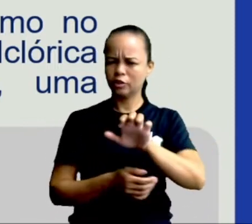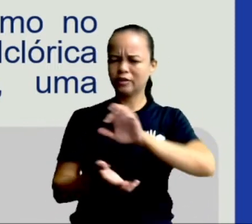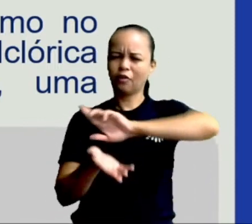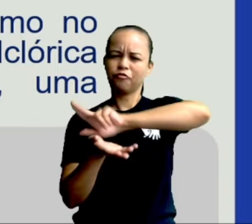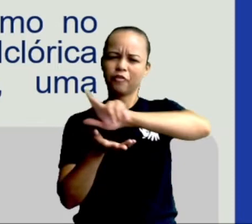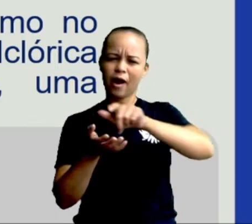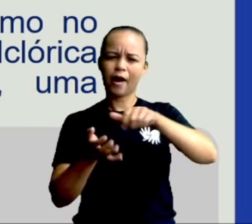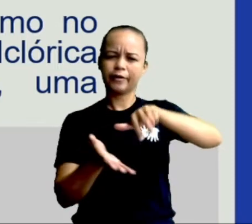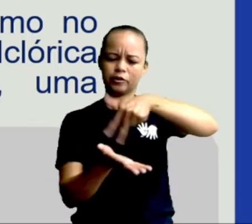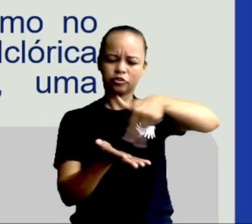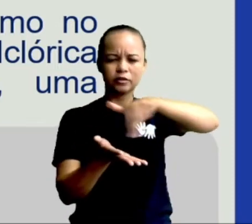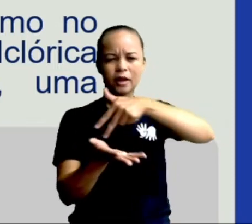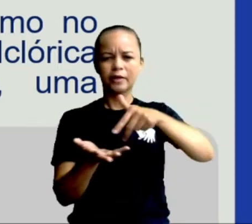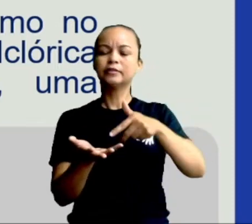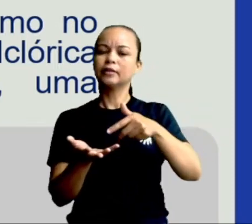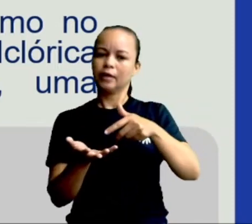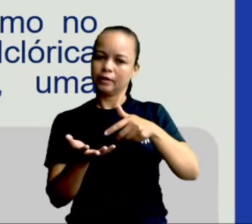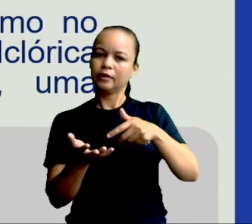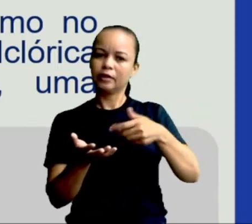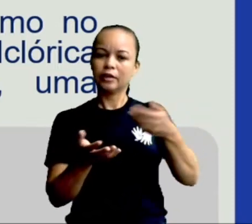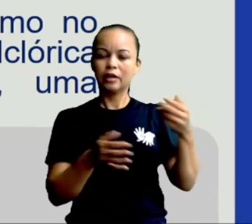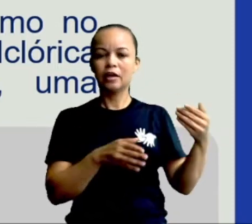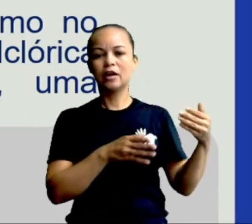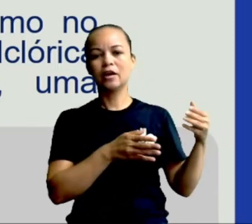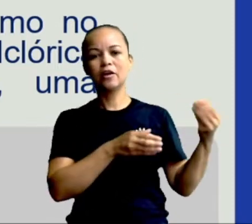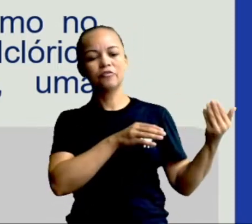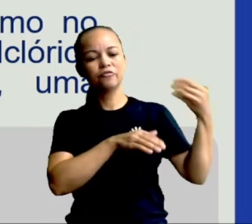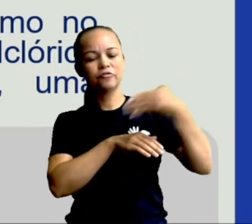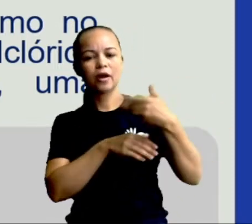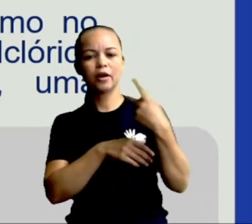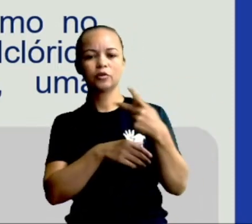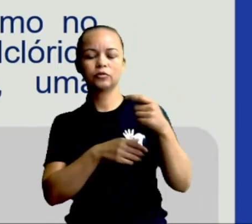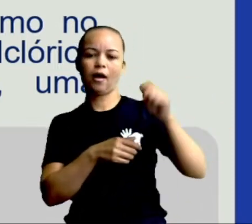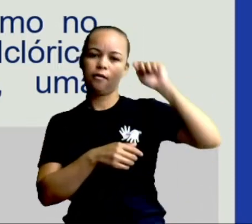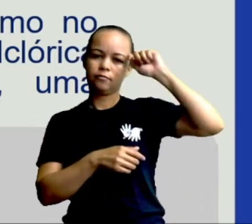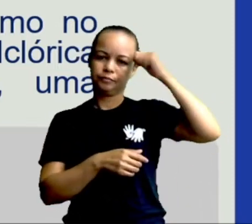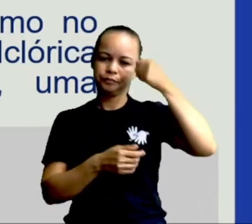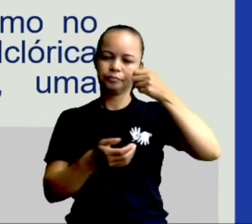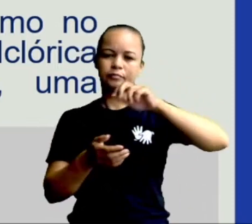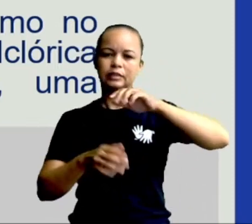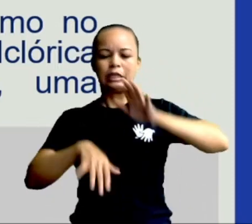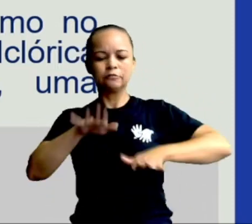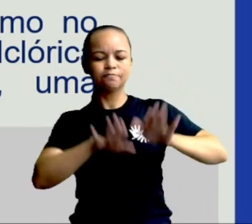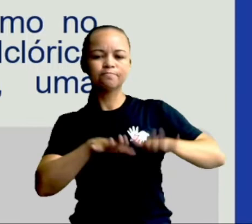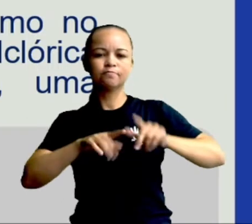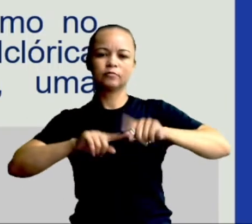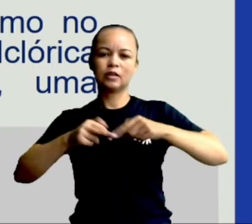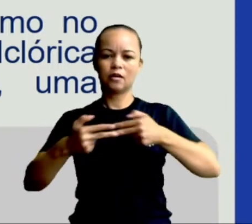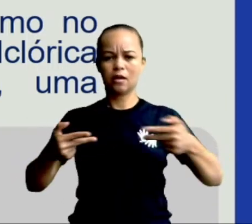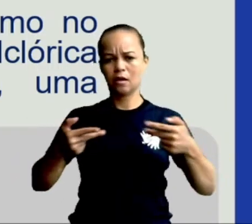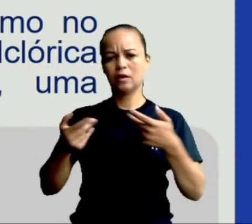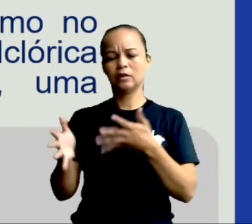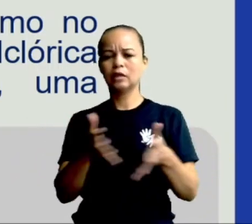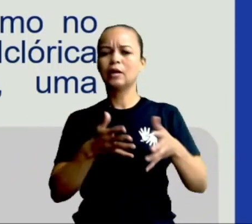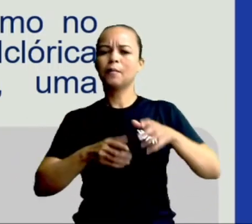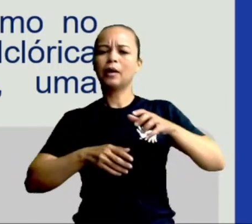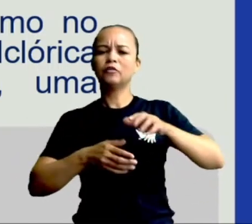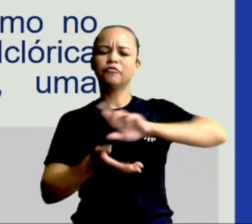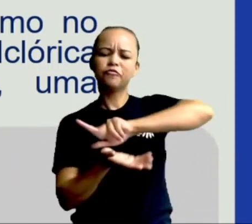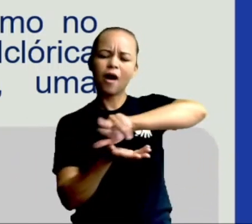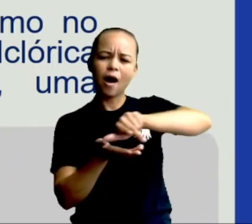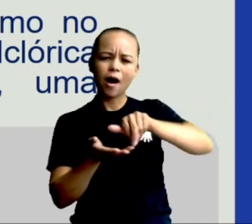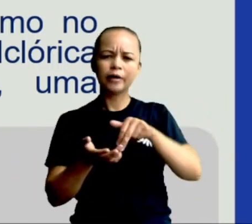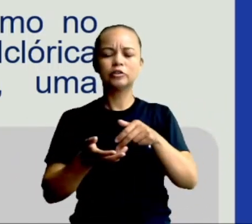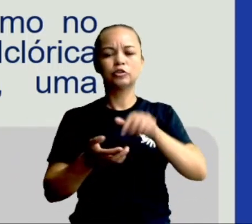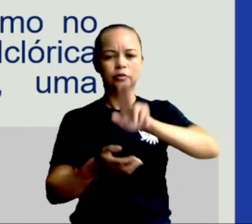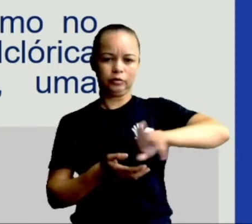origem africana. Então, eles se utilizam de instrumentos variados, como para o afoxé, o atabaque, o birimbau